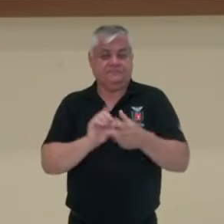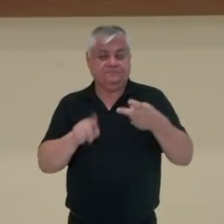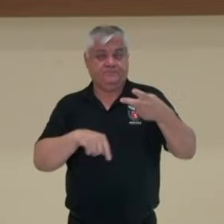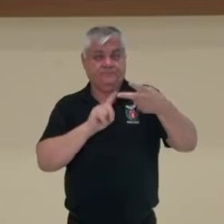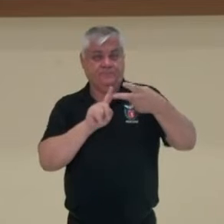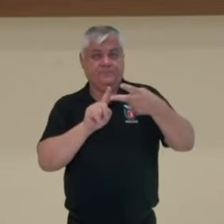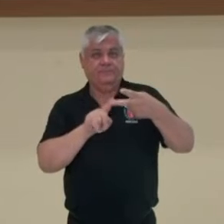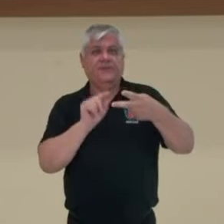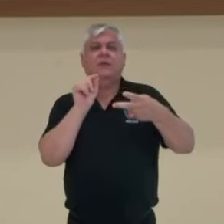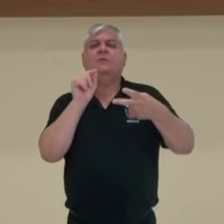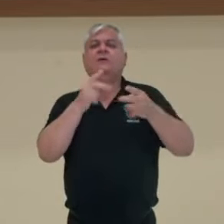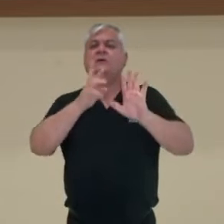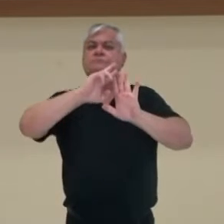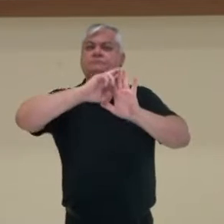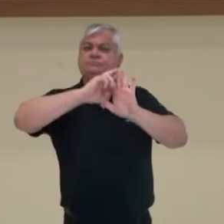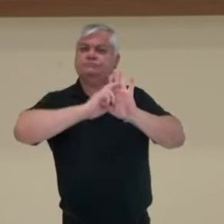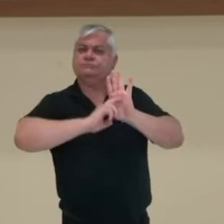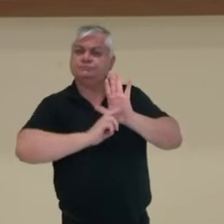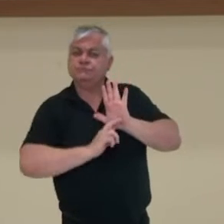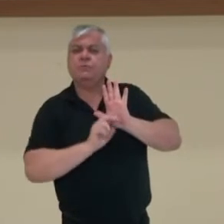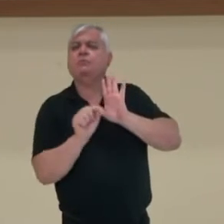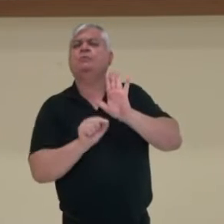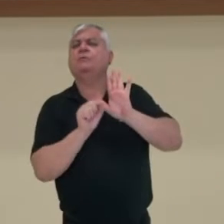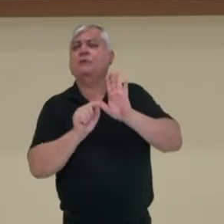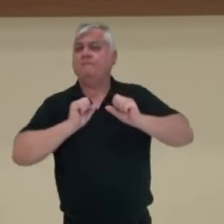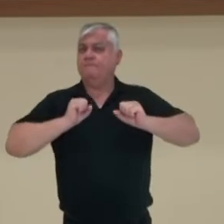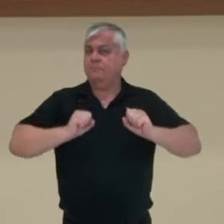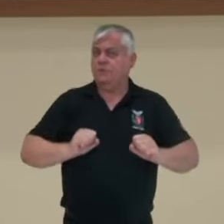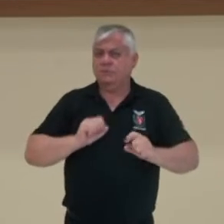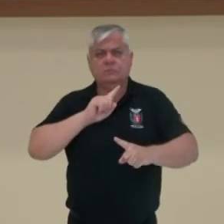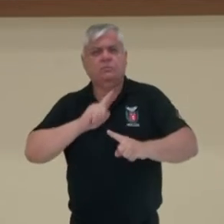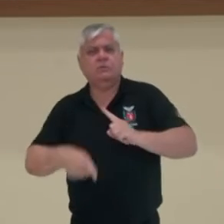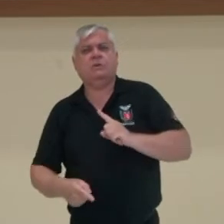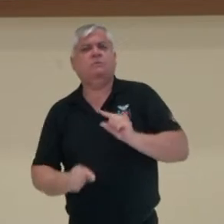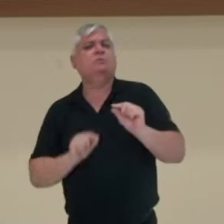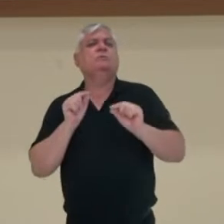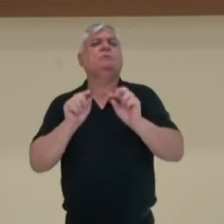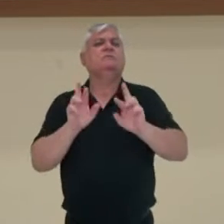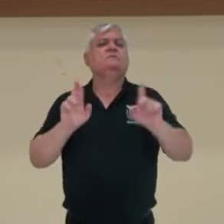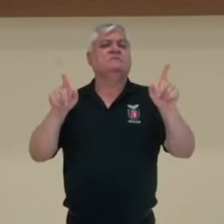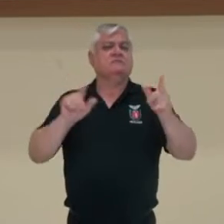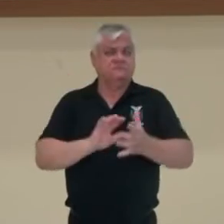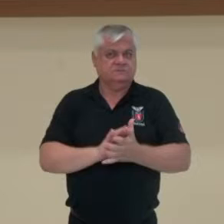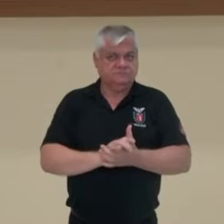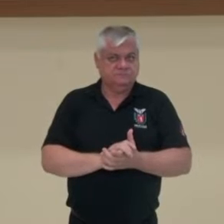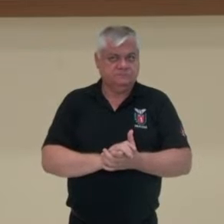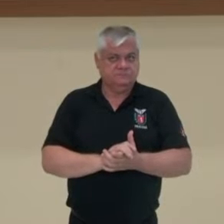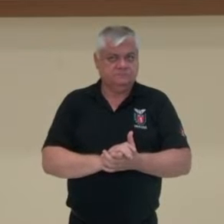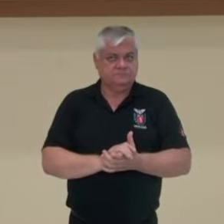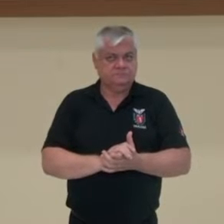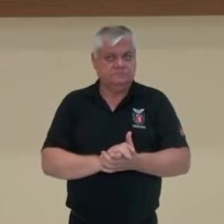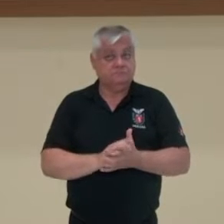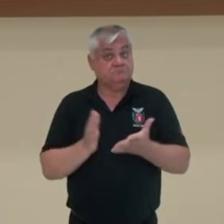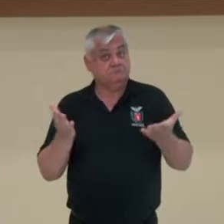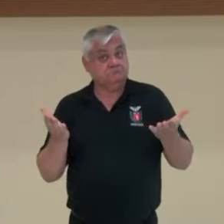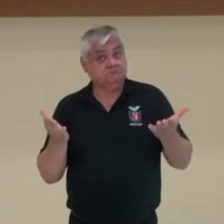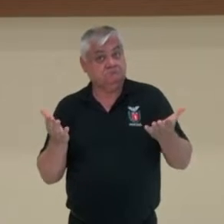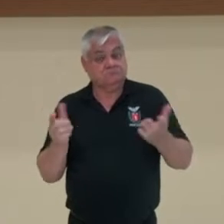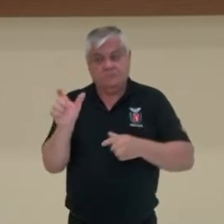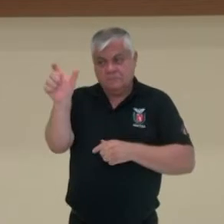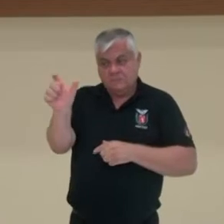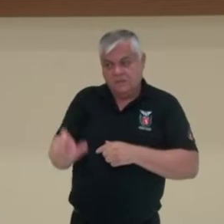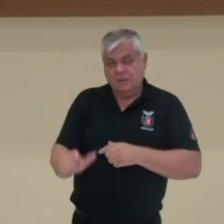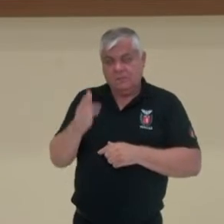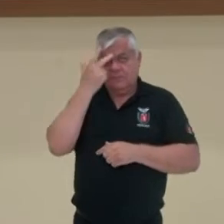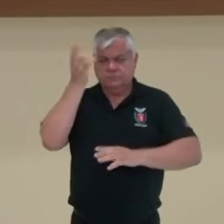O que seria de regra, o que poderia, o que não poderia? O que seria uma luta diferente? Talvez a pessoa que faça